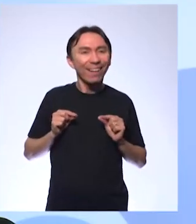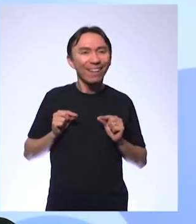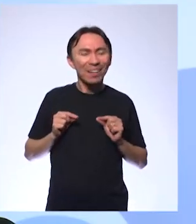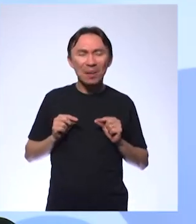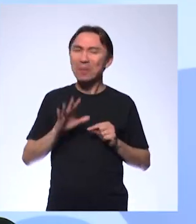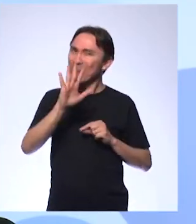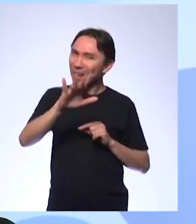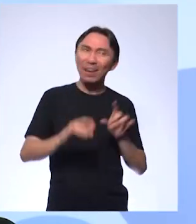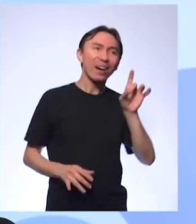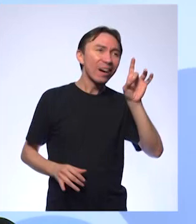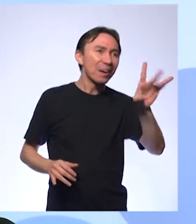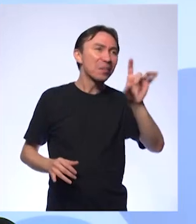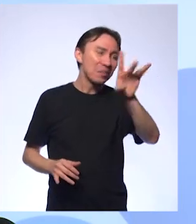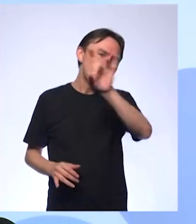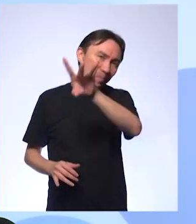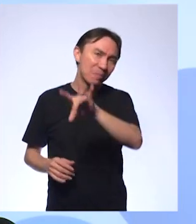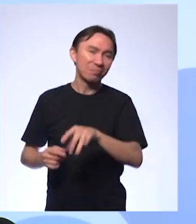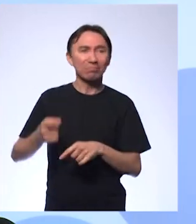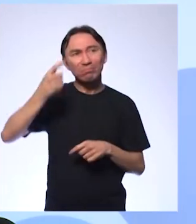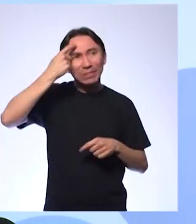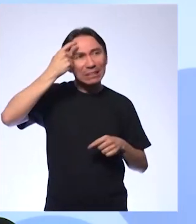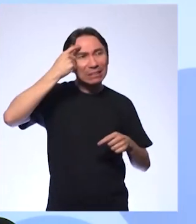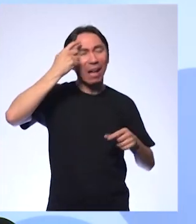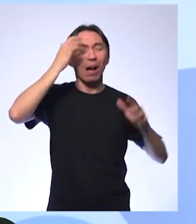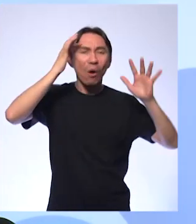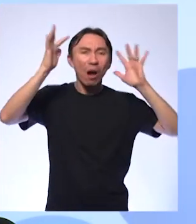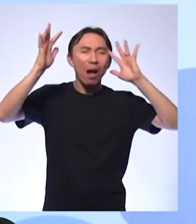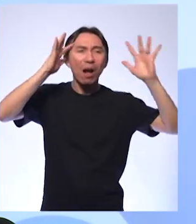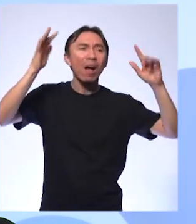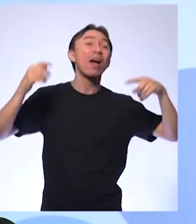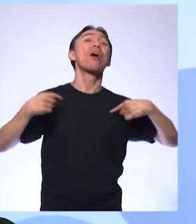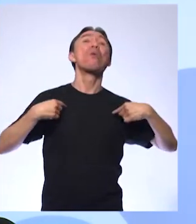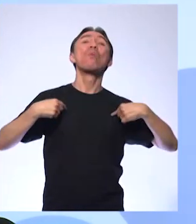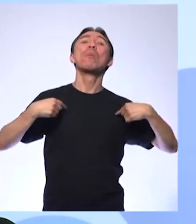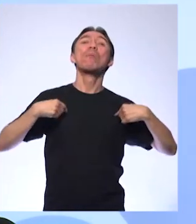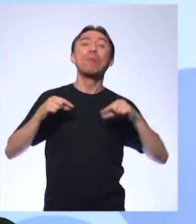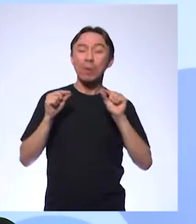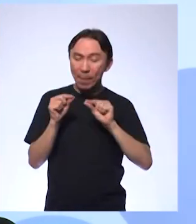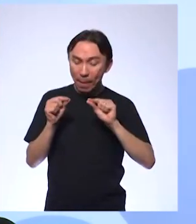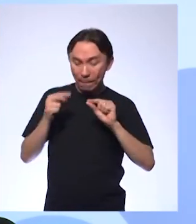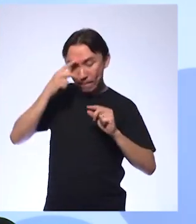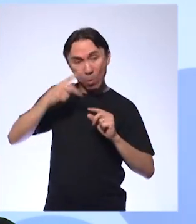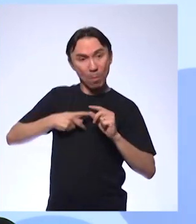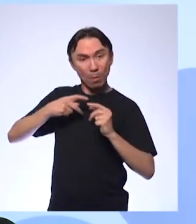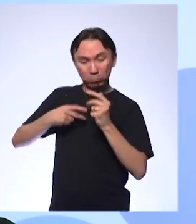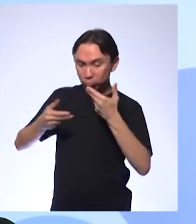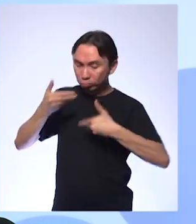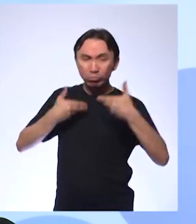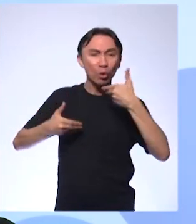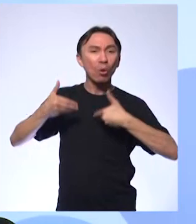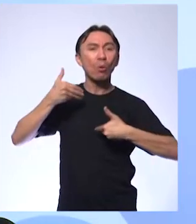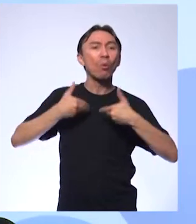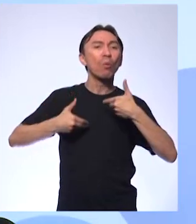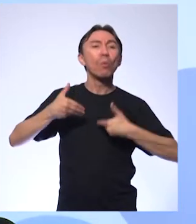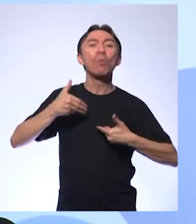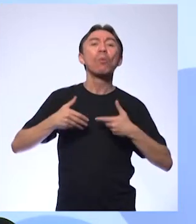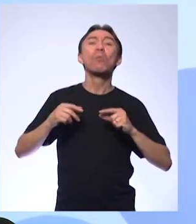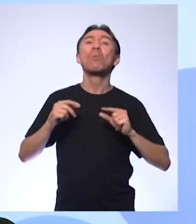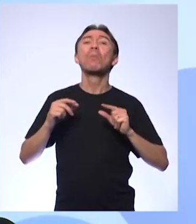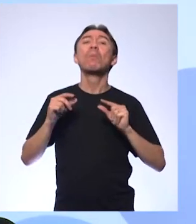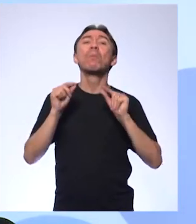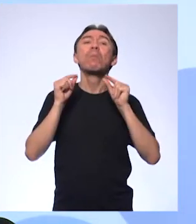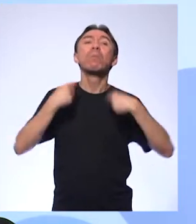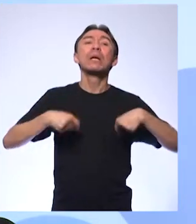um de vocês pense, né, no que vocês podem fazer para cuidar, né, cada um de